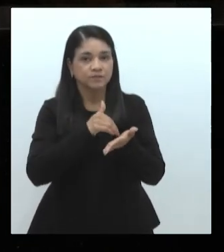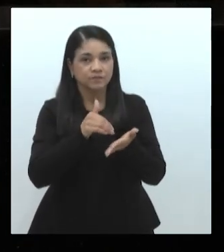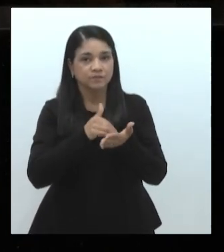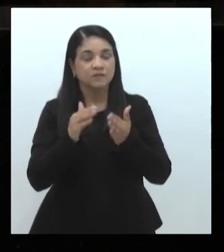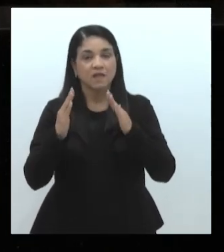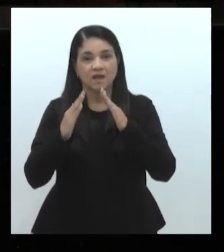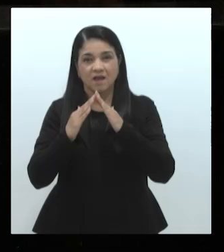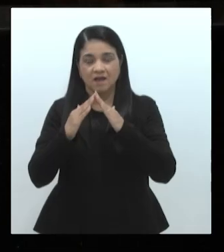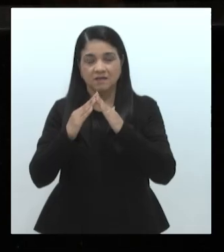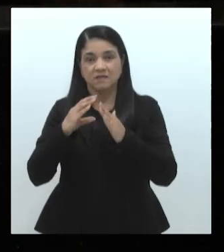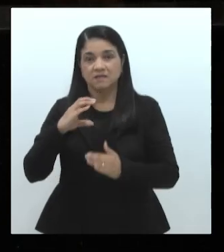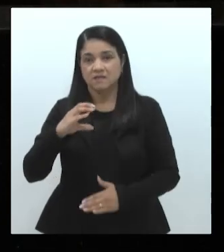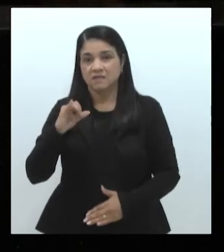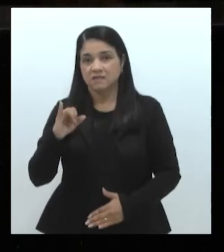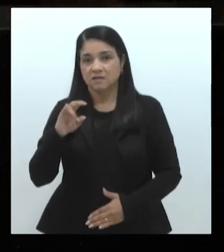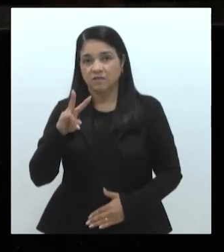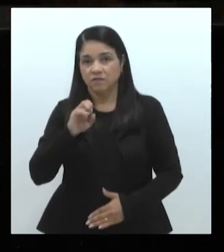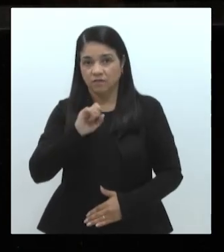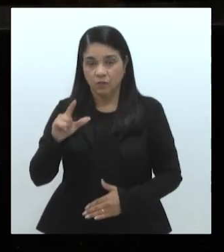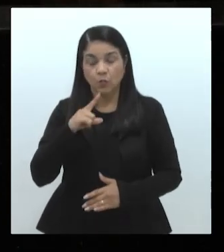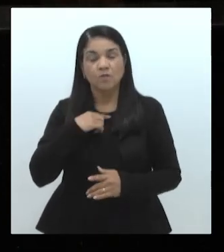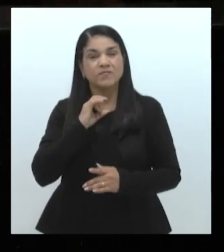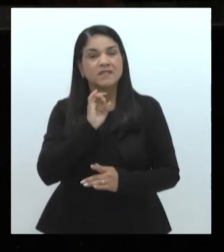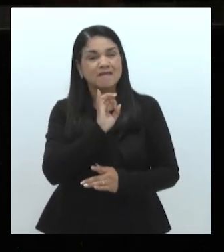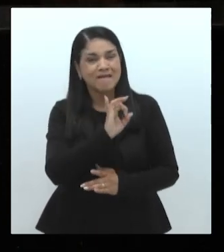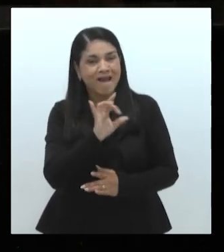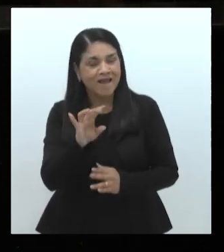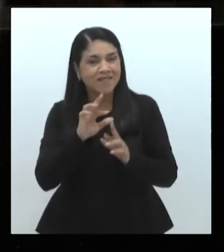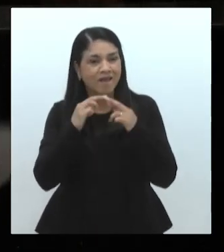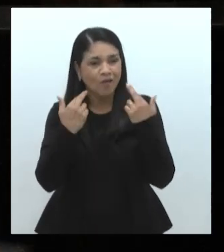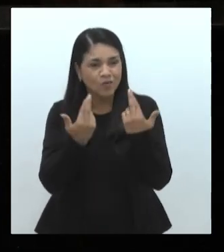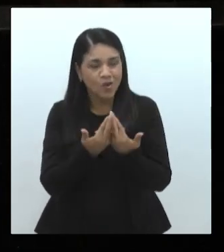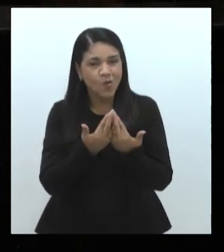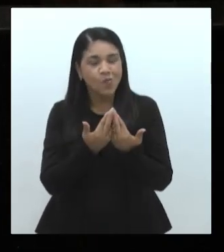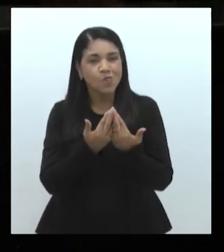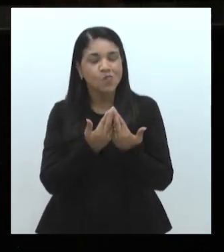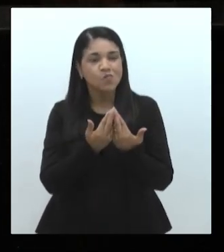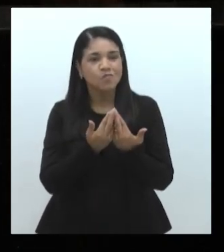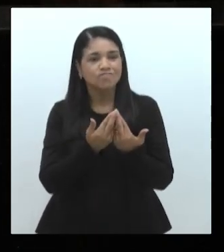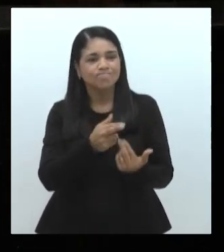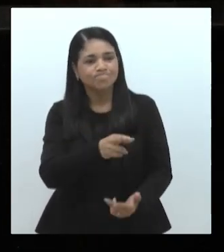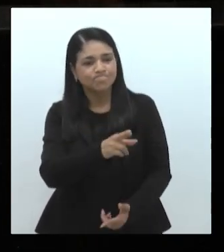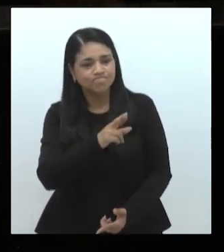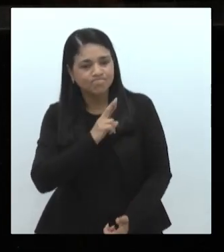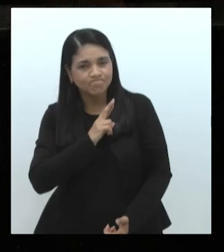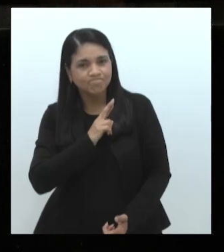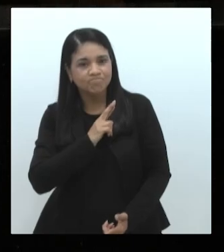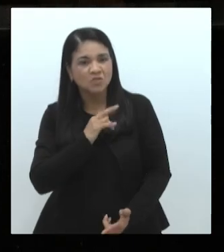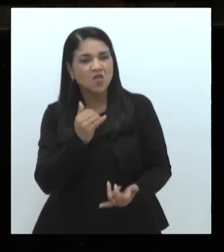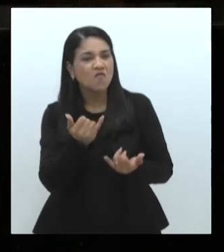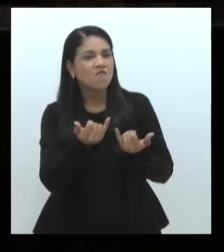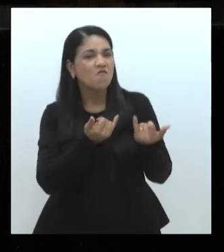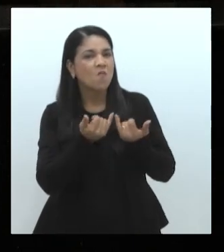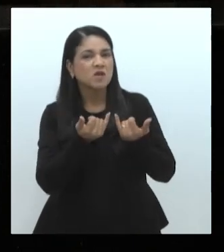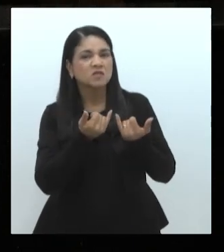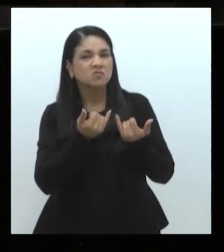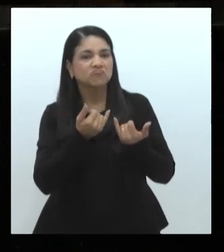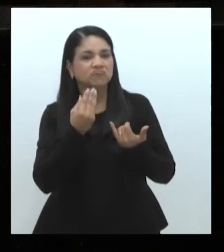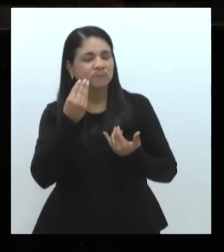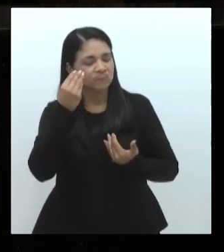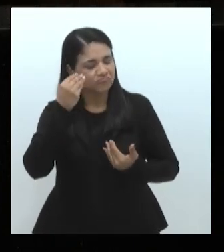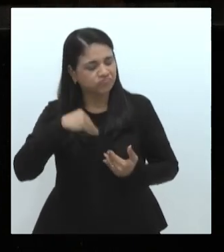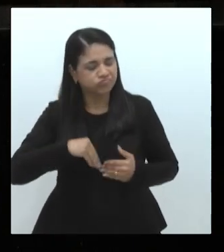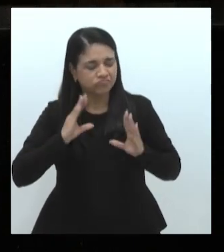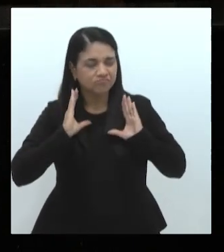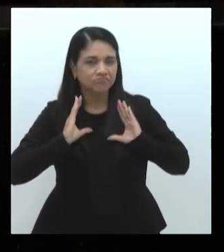Casa Civil. Em cada reunião, eu me deparei apenas com informações desanimadoras